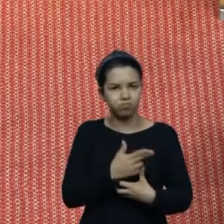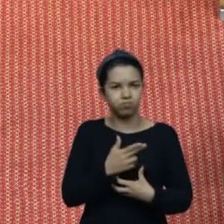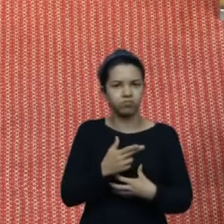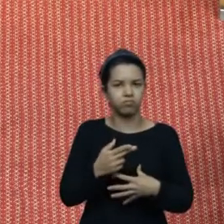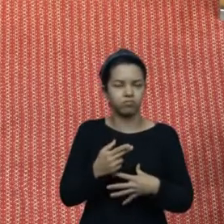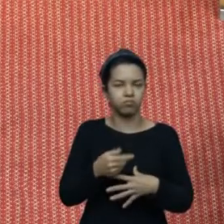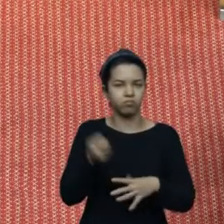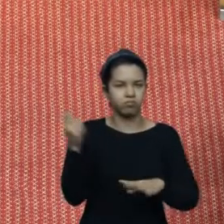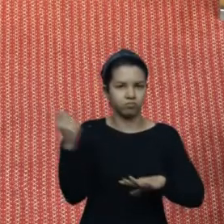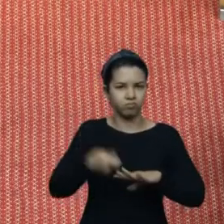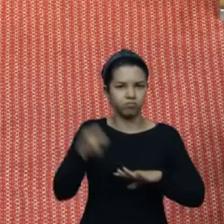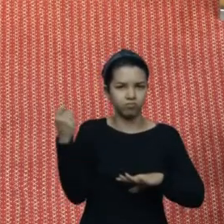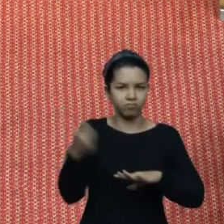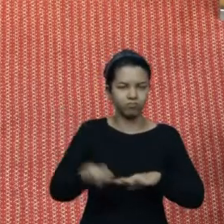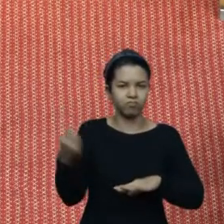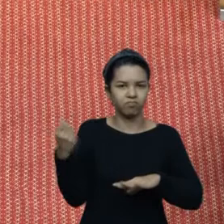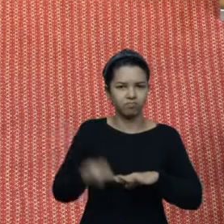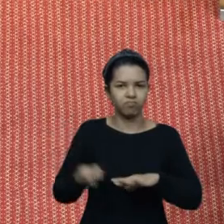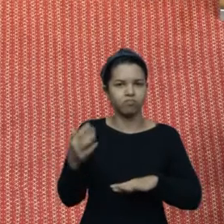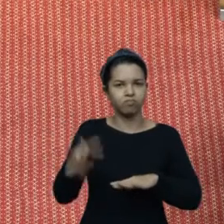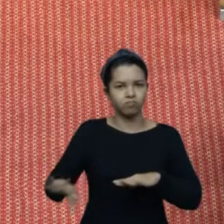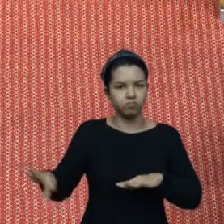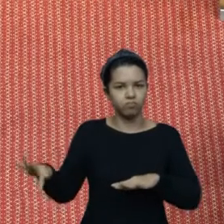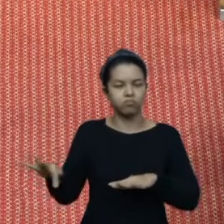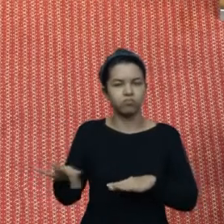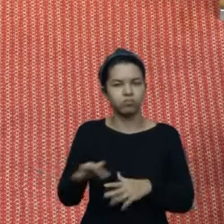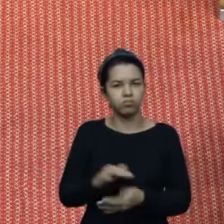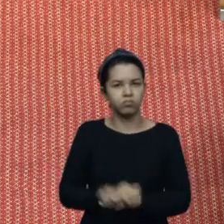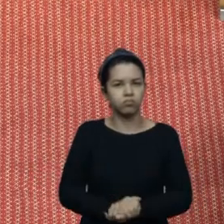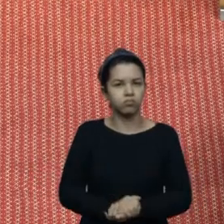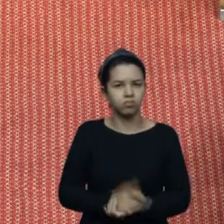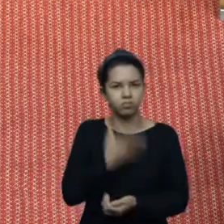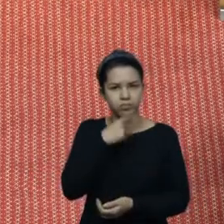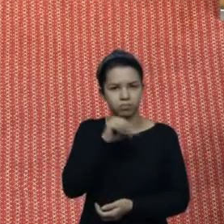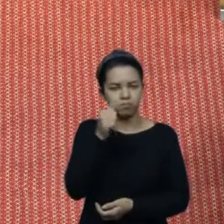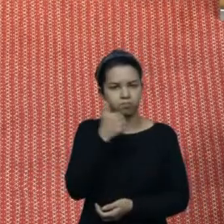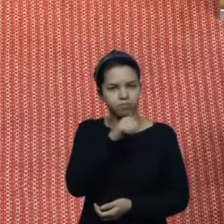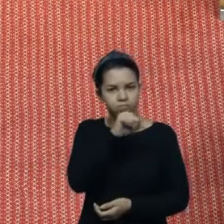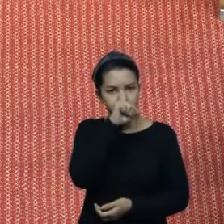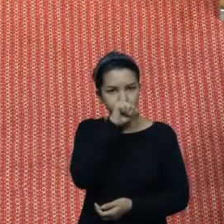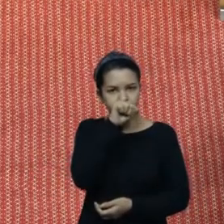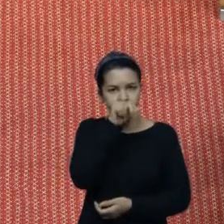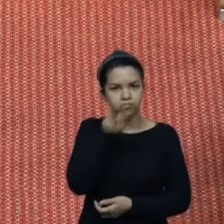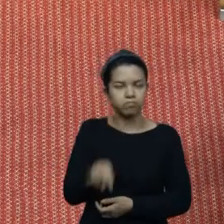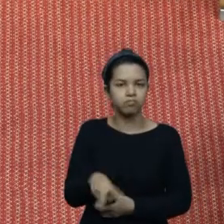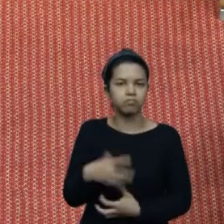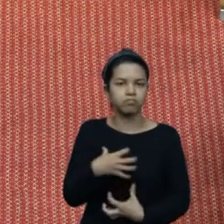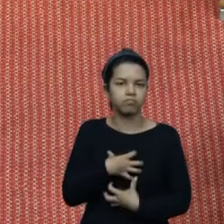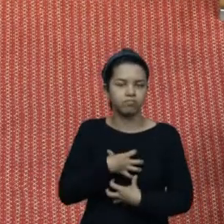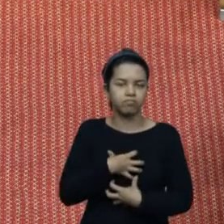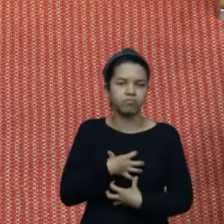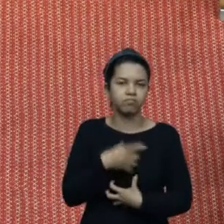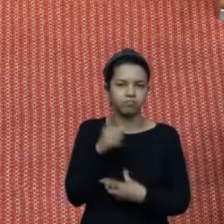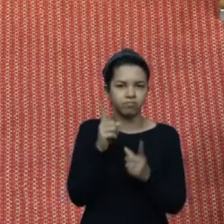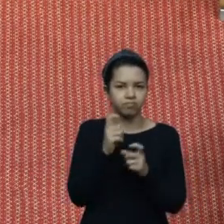bambu, deve ser uma coisa para qualquer pai, para qualquer mãe, né? É muito difícil e mais difícil ainda